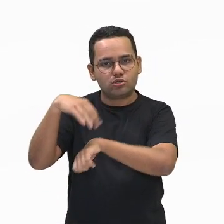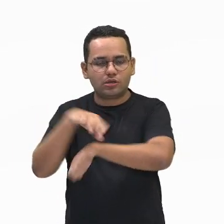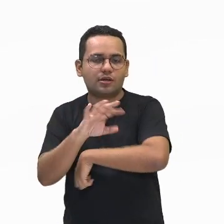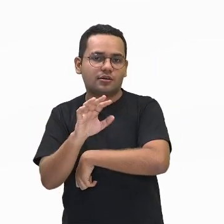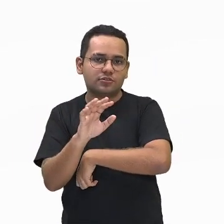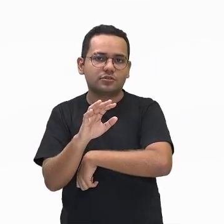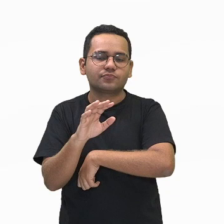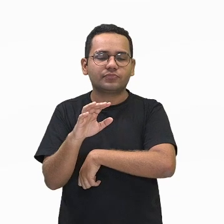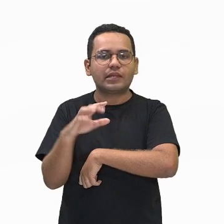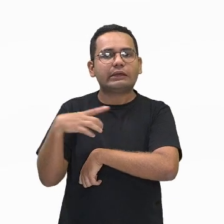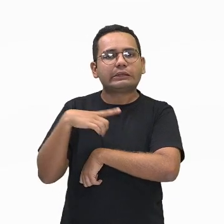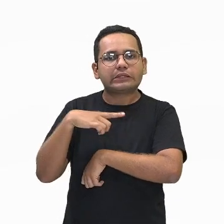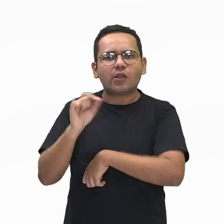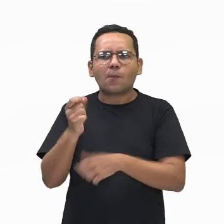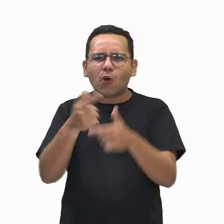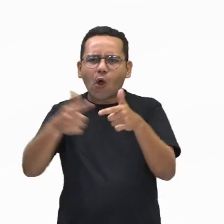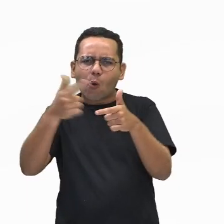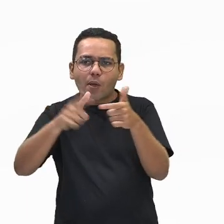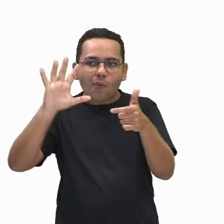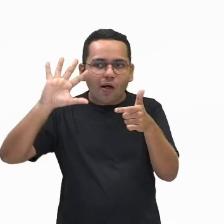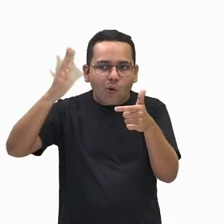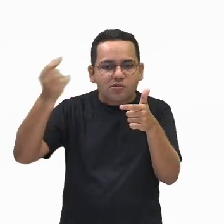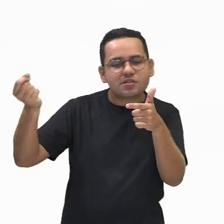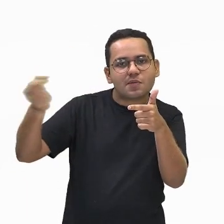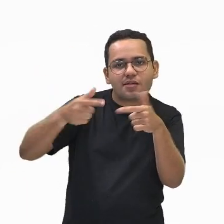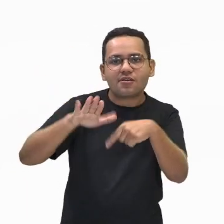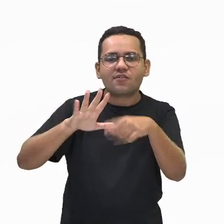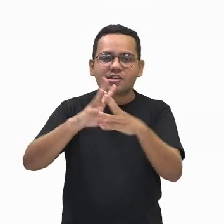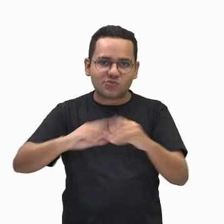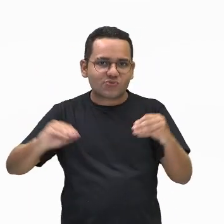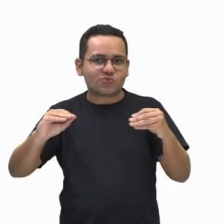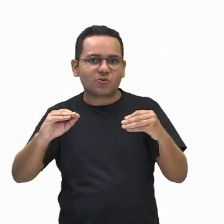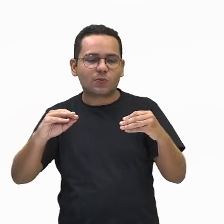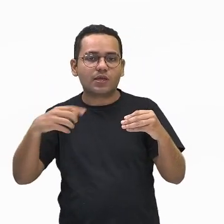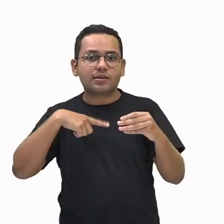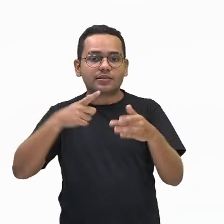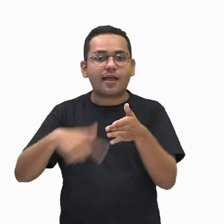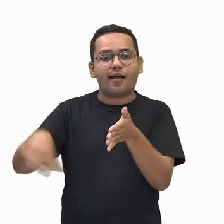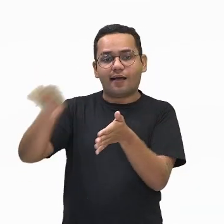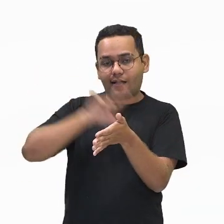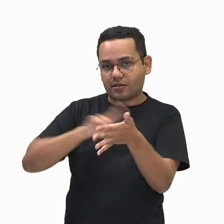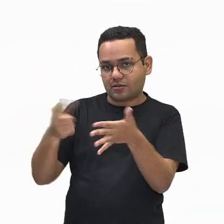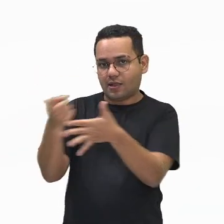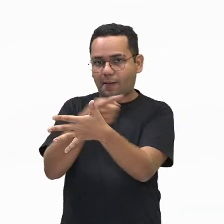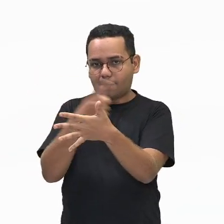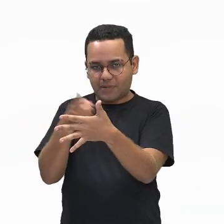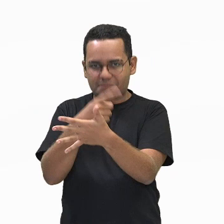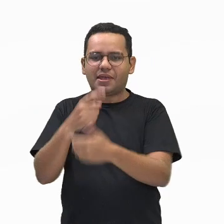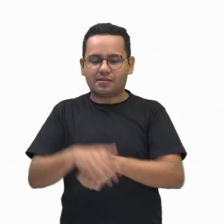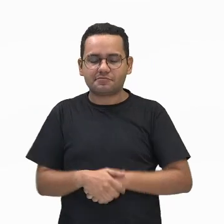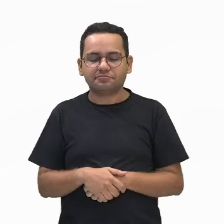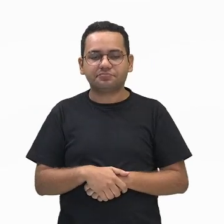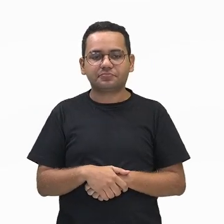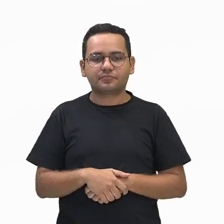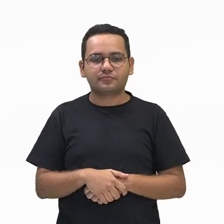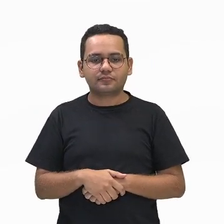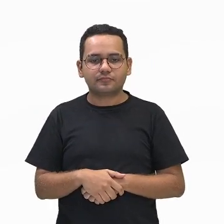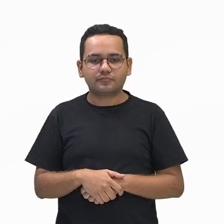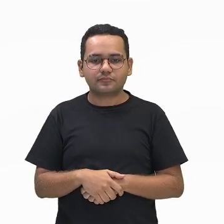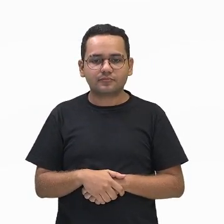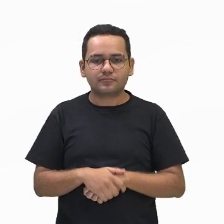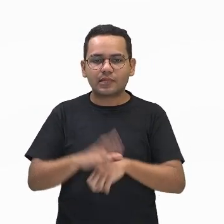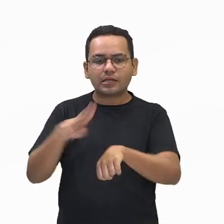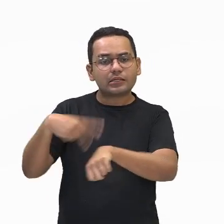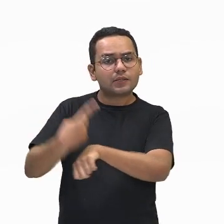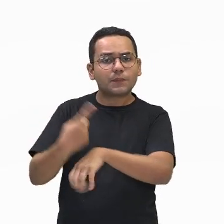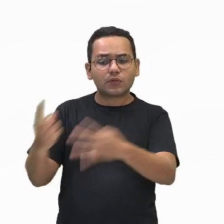vão apresentar das questões apresentadas lá, que foram levantadas na primeira etapa, e bem como iniciar o produto final, que está